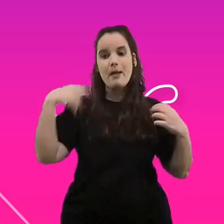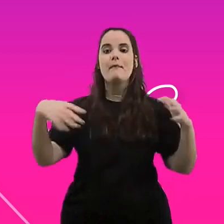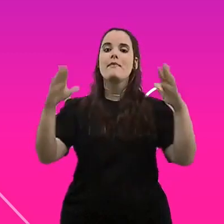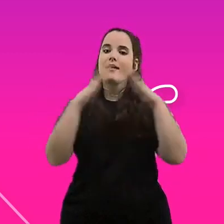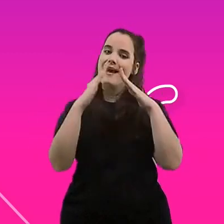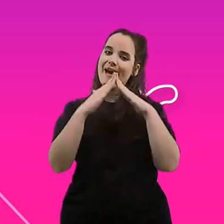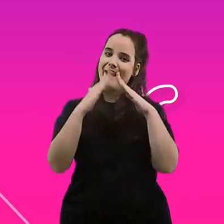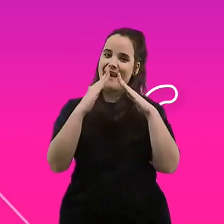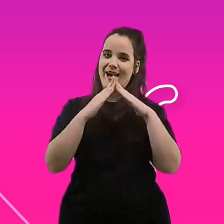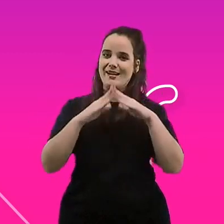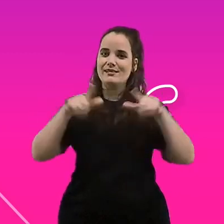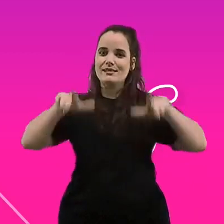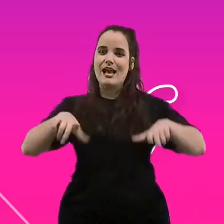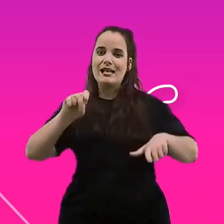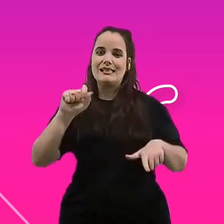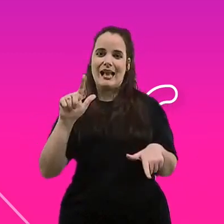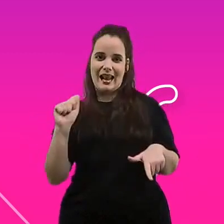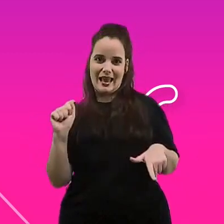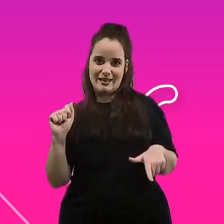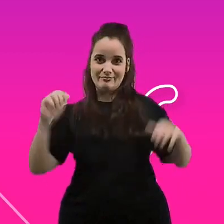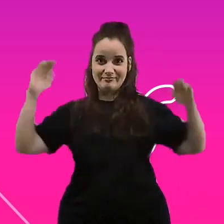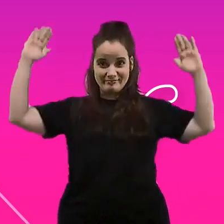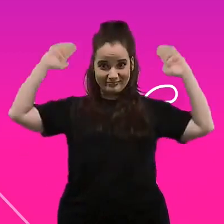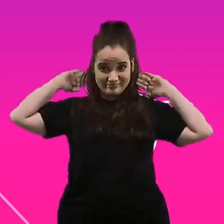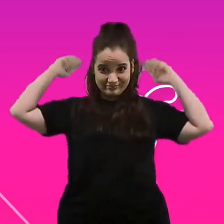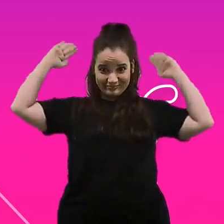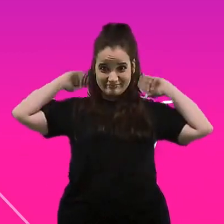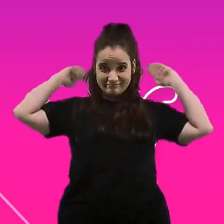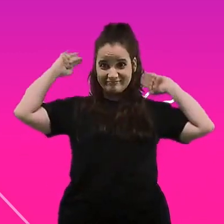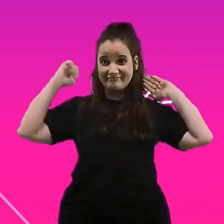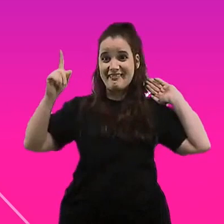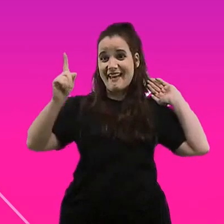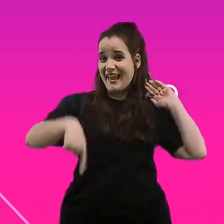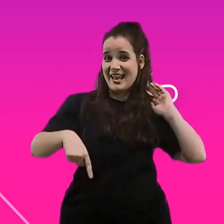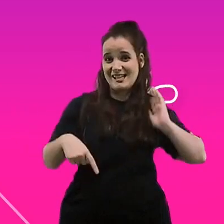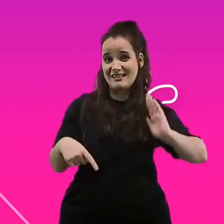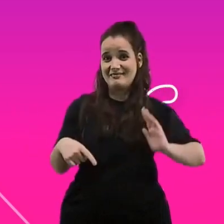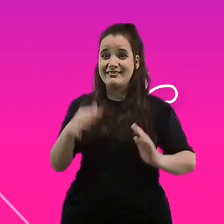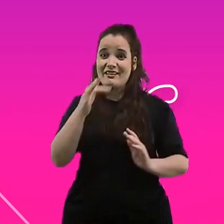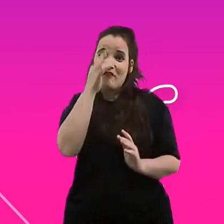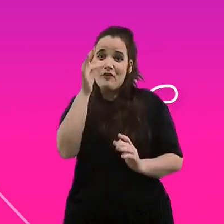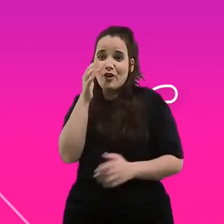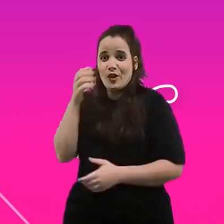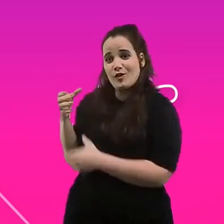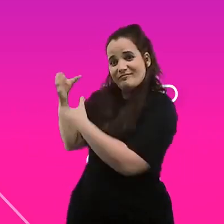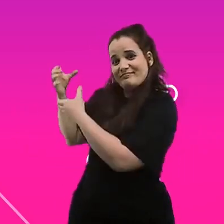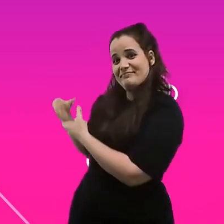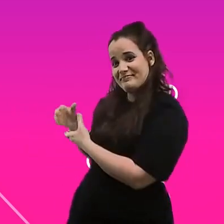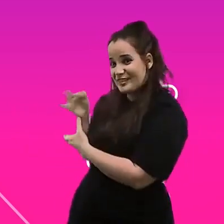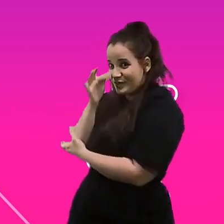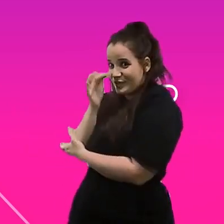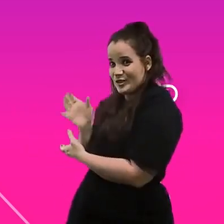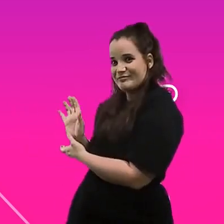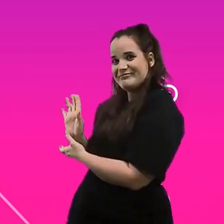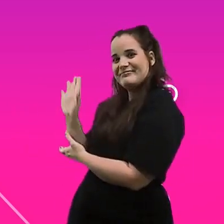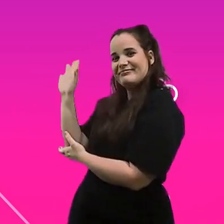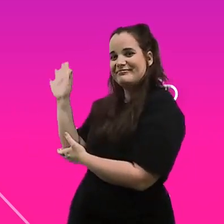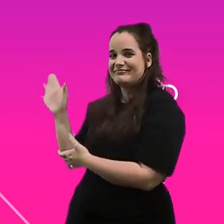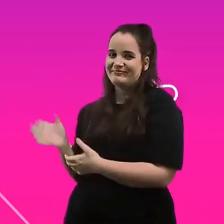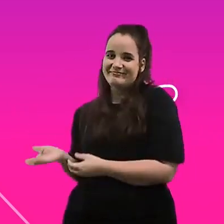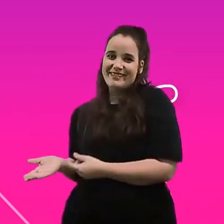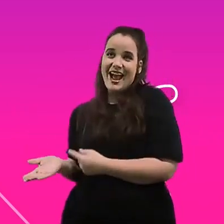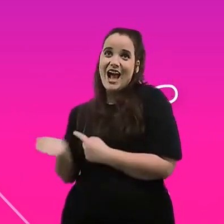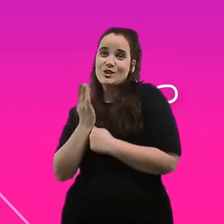eu tô animada, então meu fundo, na verdade, é uma parte da minha casa aqui com um pouco de flor, acho que para iluminar um pouquinho o nosso dia a dia.